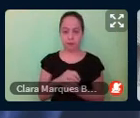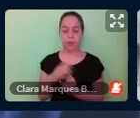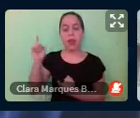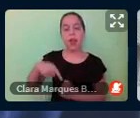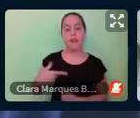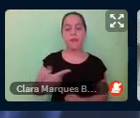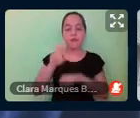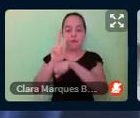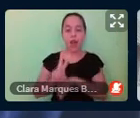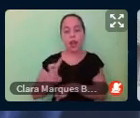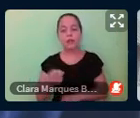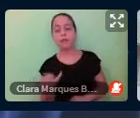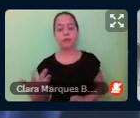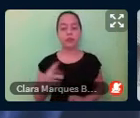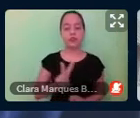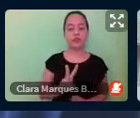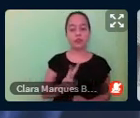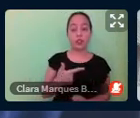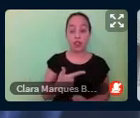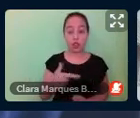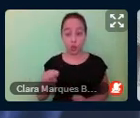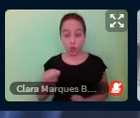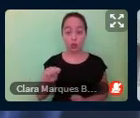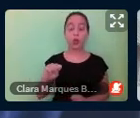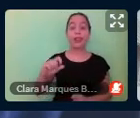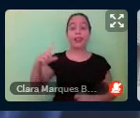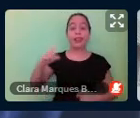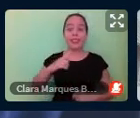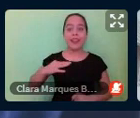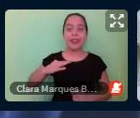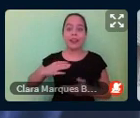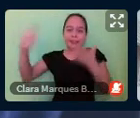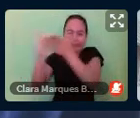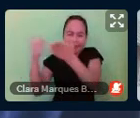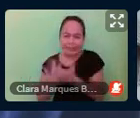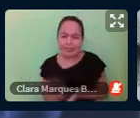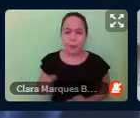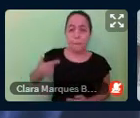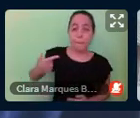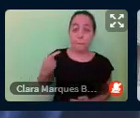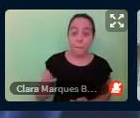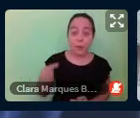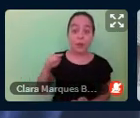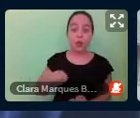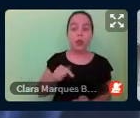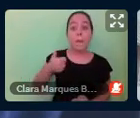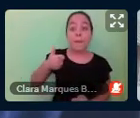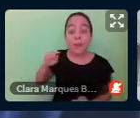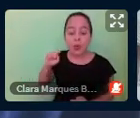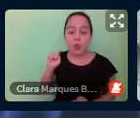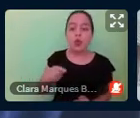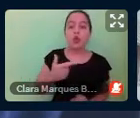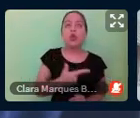São 28 vagas, um total de 1.279 inscritos. Código de vaga